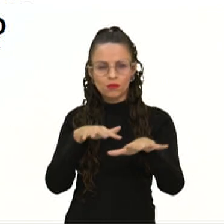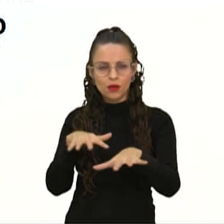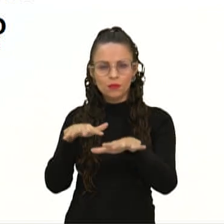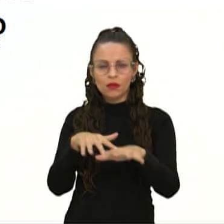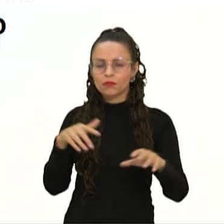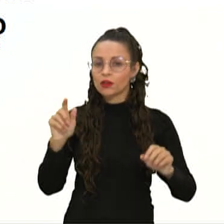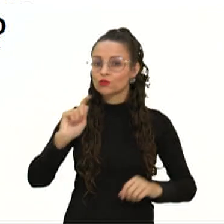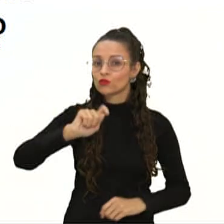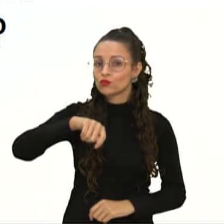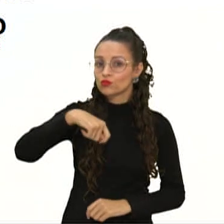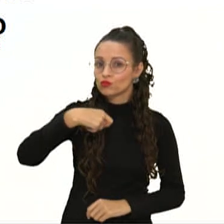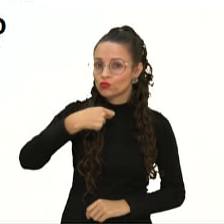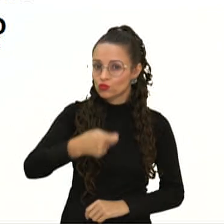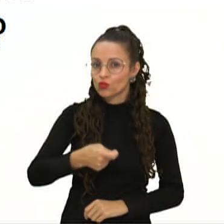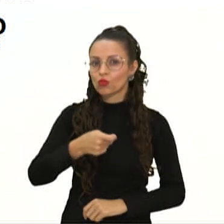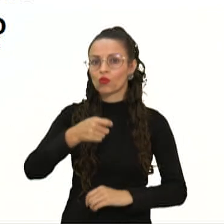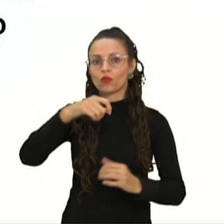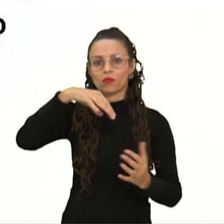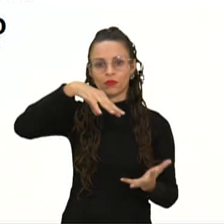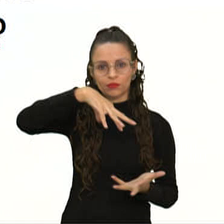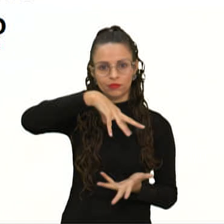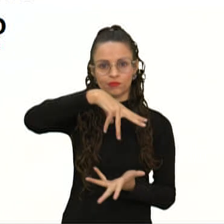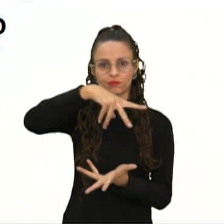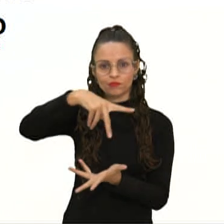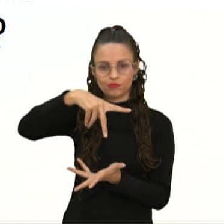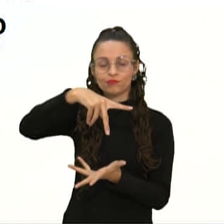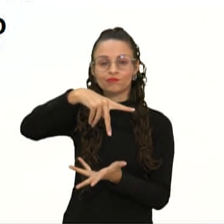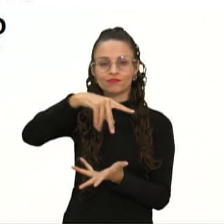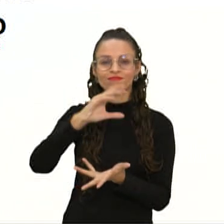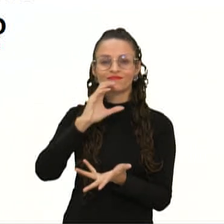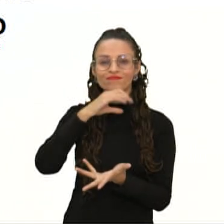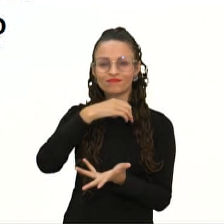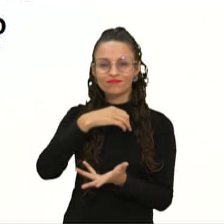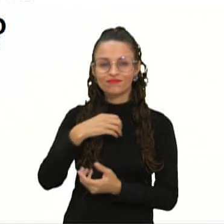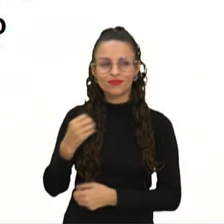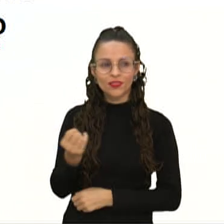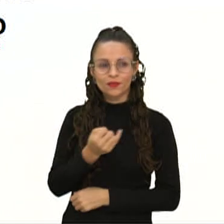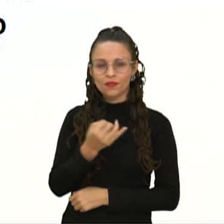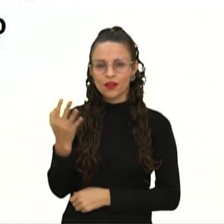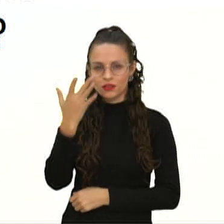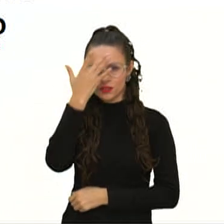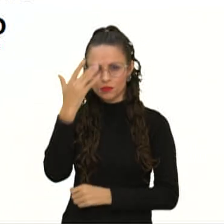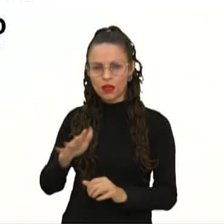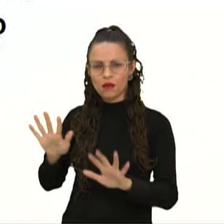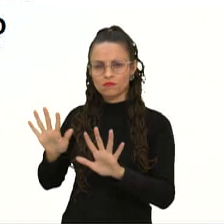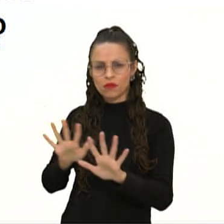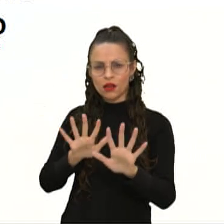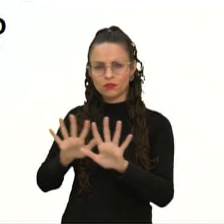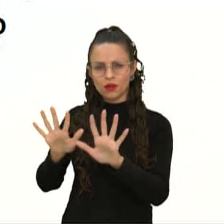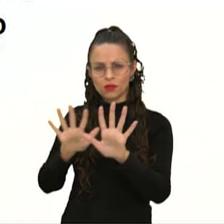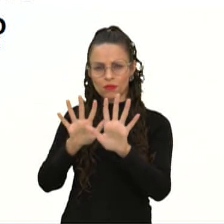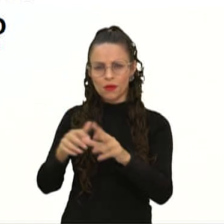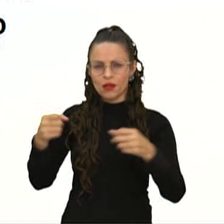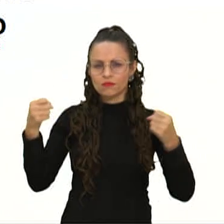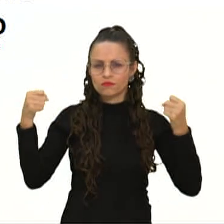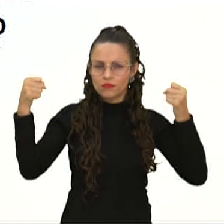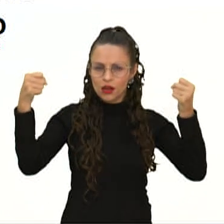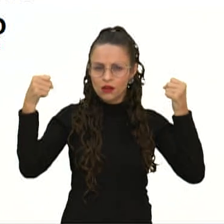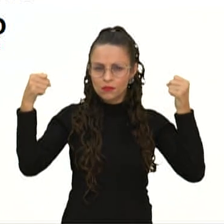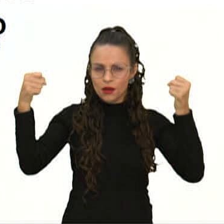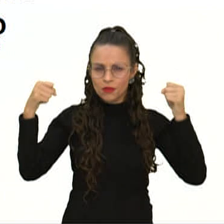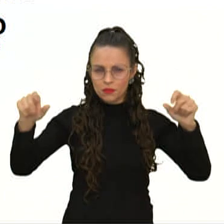ao aquecimento global e temos aqui várias pessoas segurando cartazes, né? Foi escrito em papelões, pelo que parece